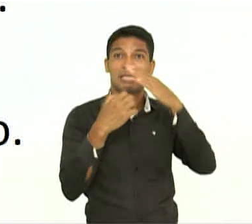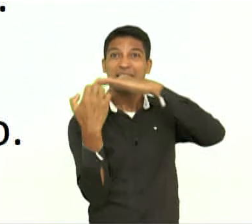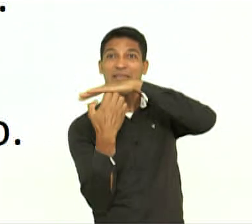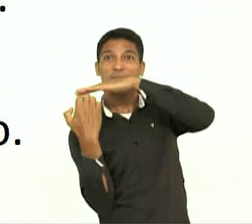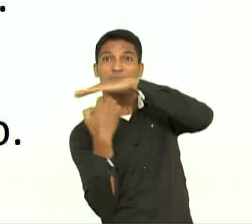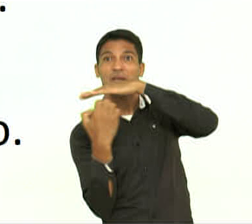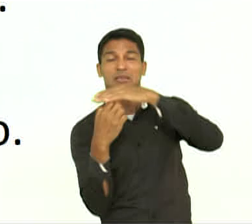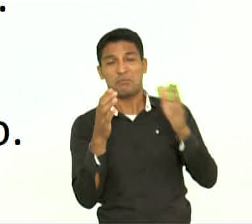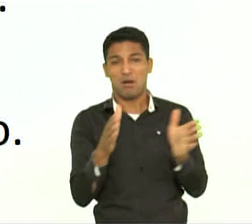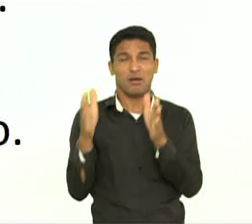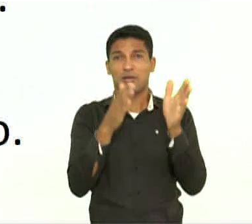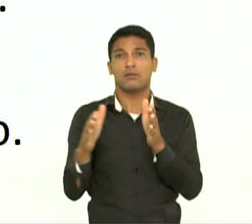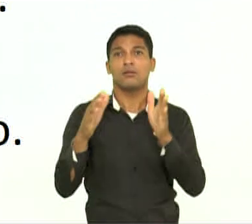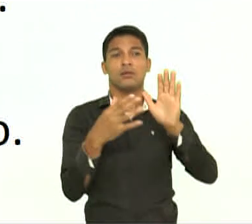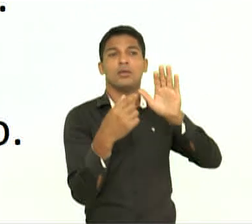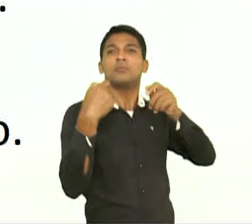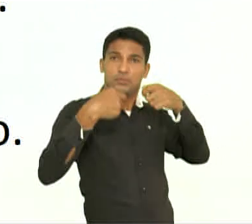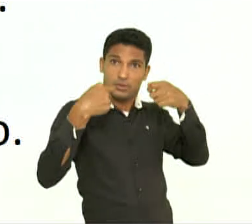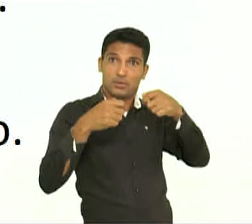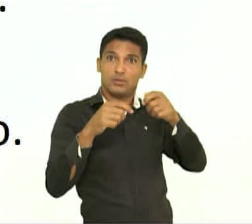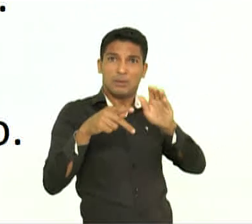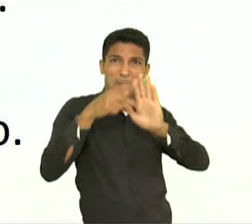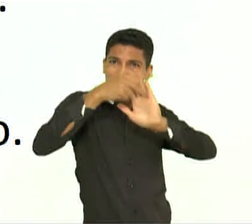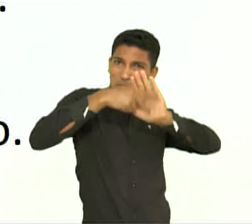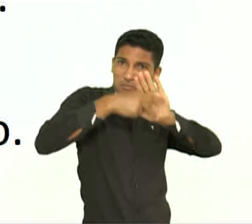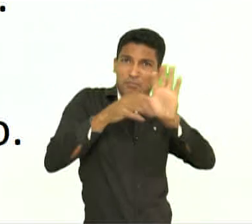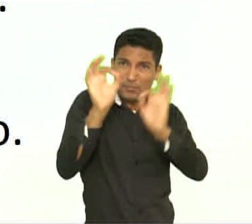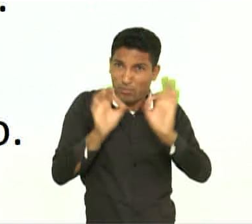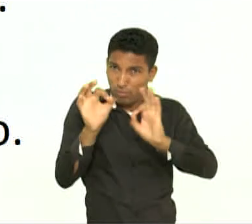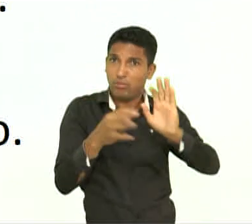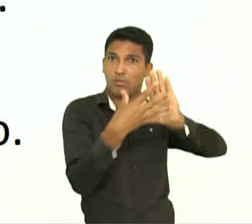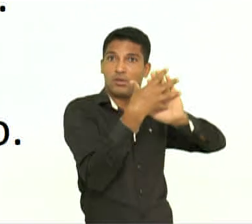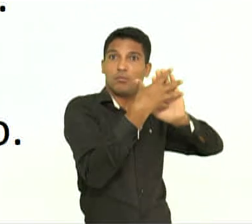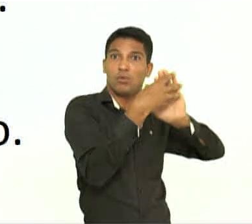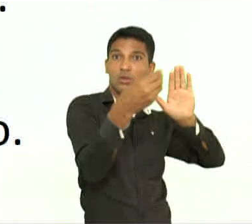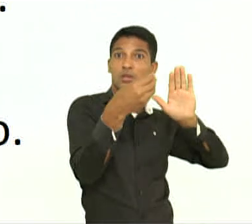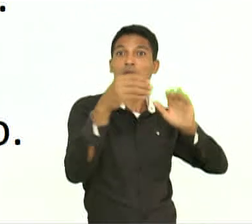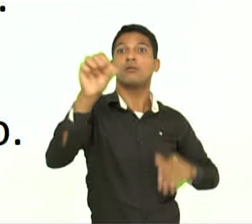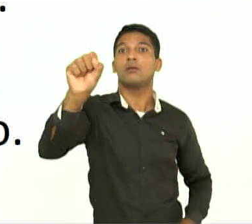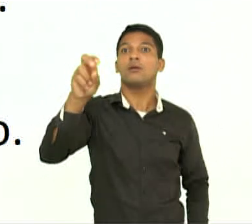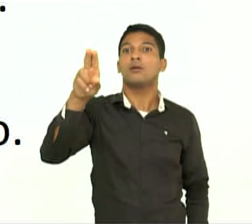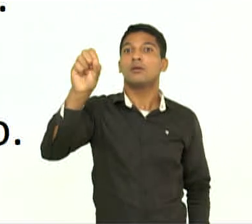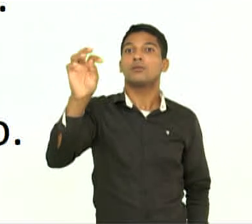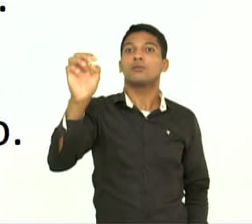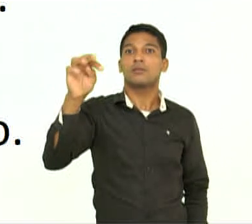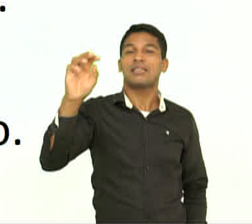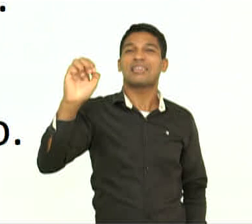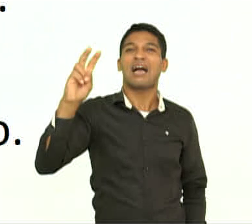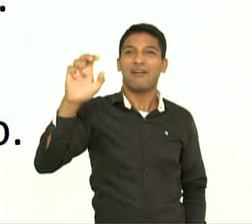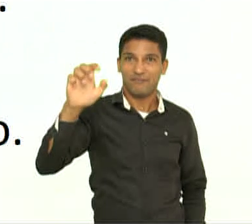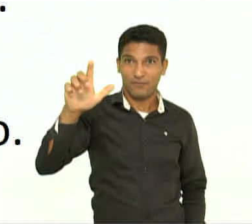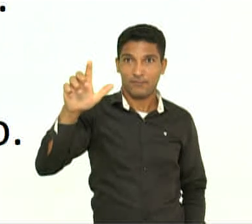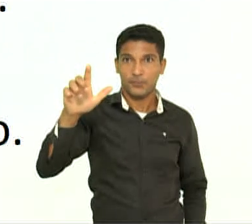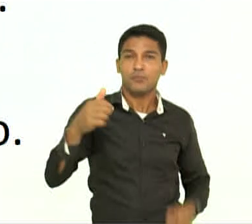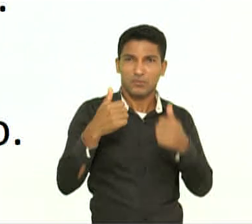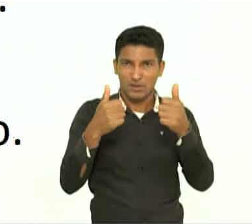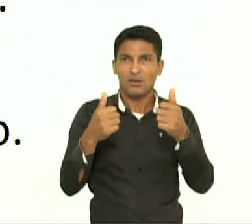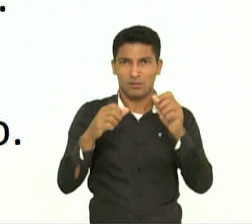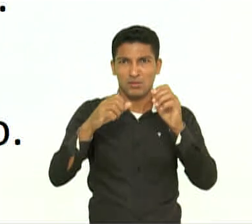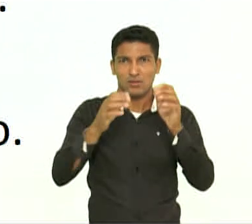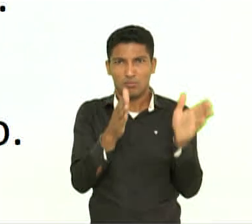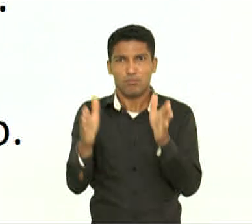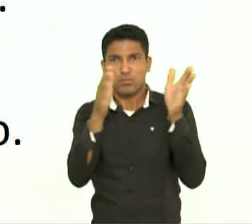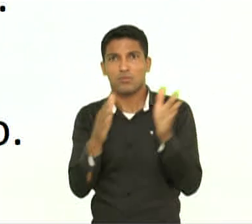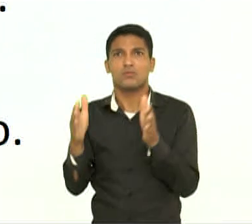sustentável, que atenda essa crescente demanda de produtos, cada vez mais a necessidade de produzir mais, ok,